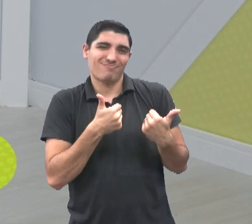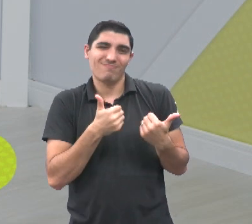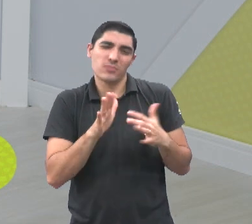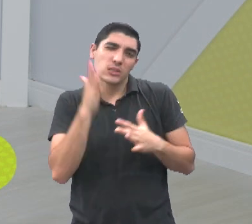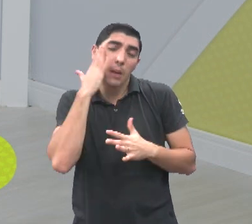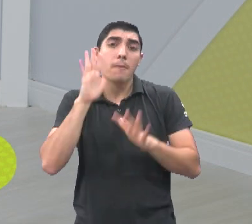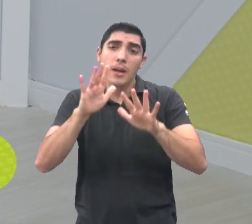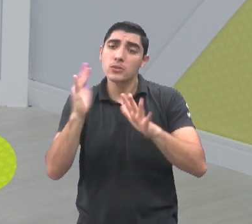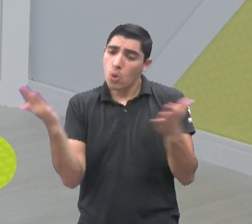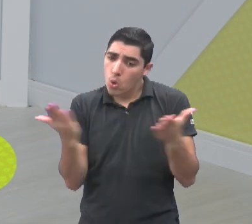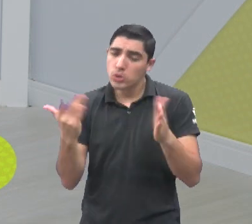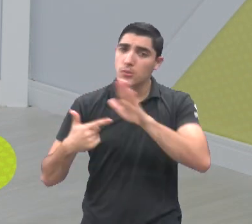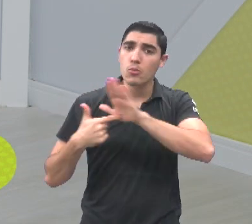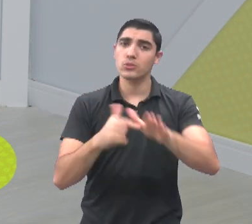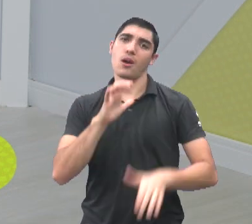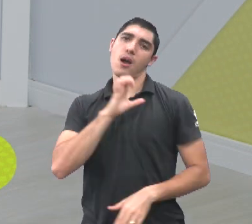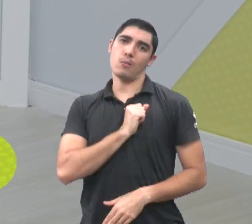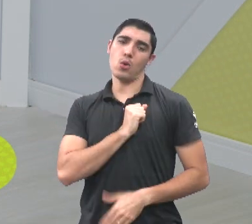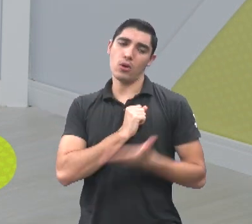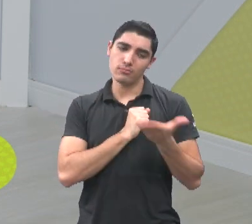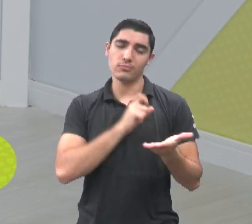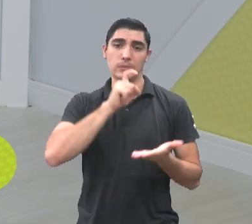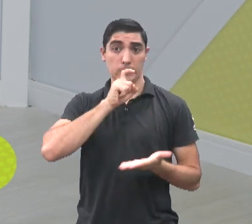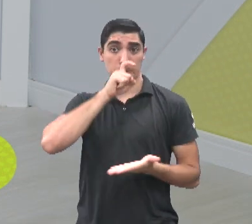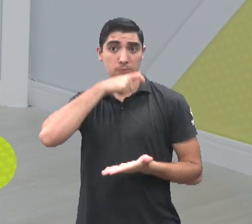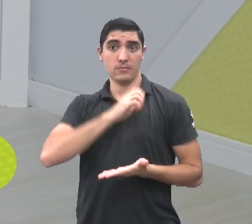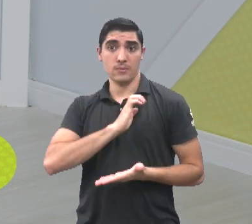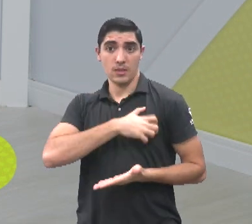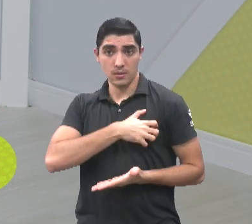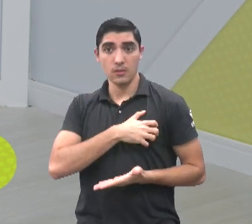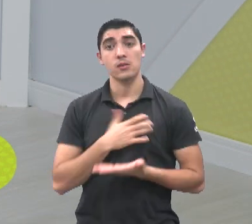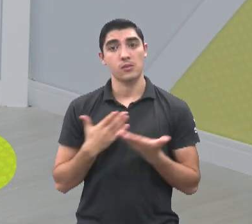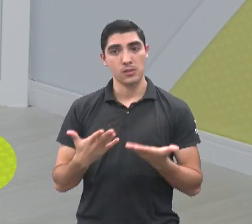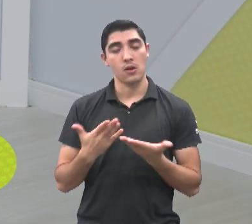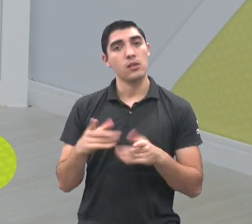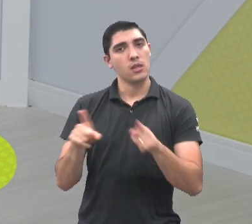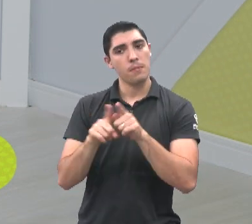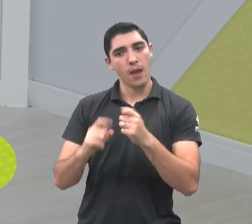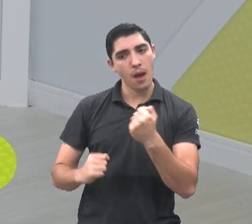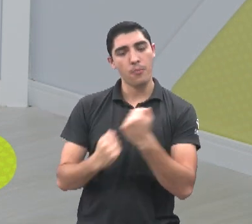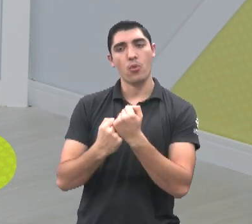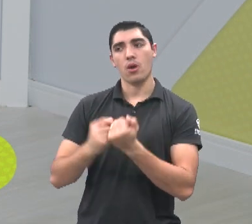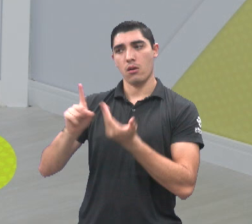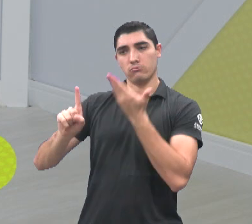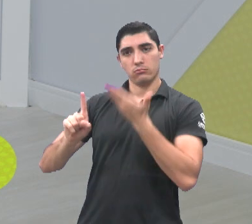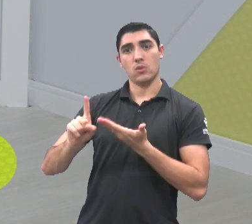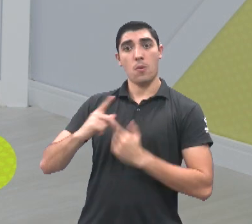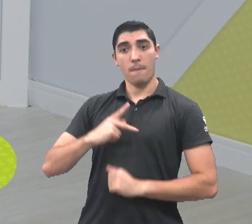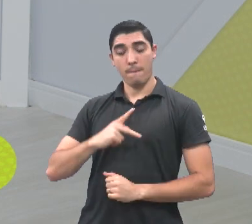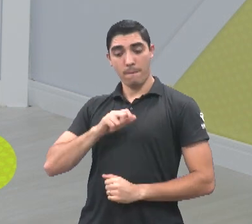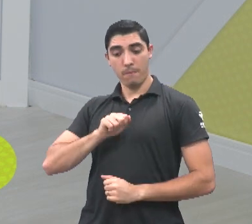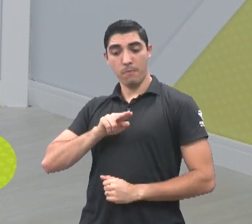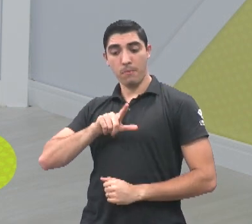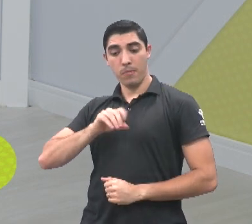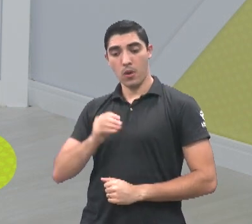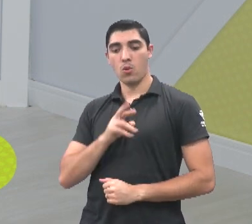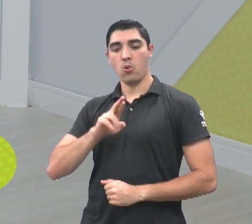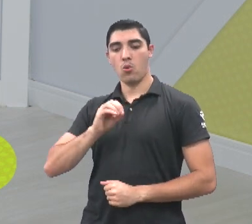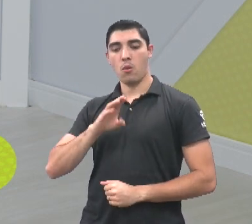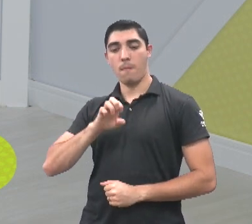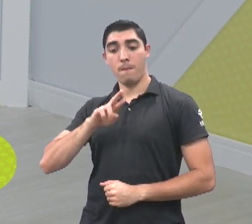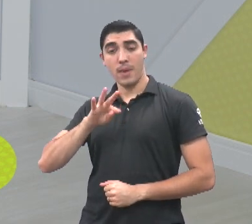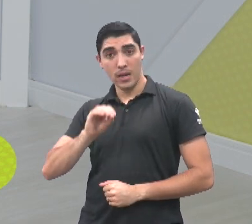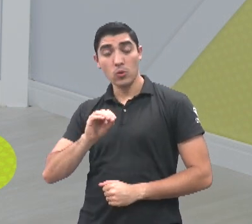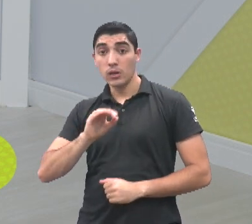José, prestigiar, dar o seu apoio também para o Paulo Roberto que está chegando e ajudar o São José a conquistar a